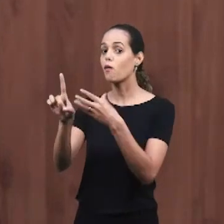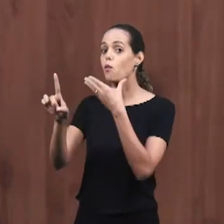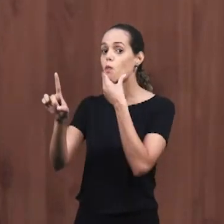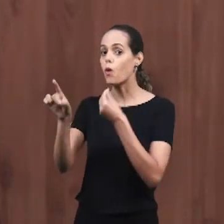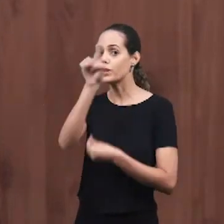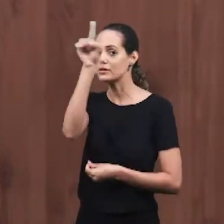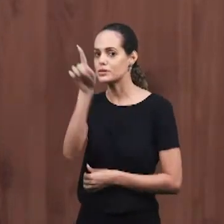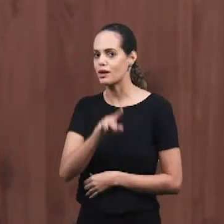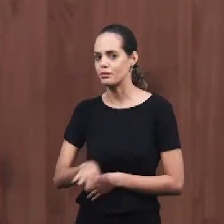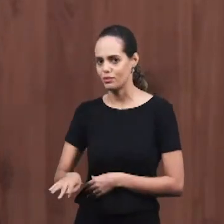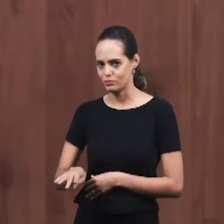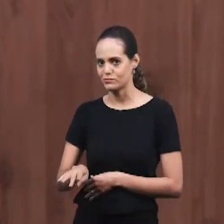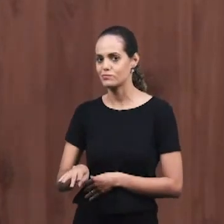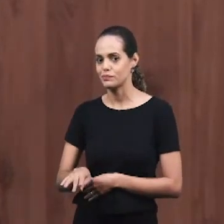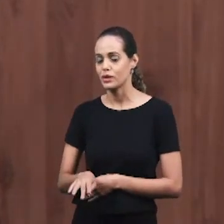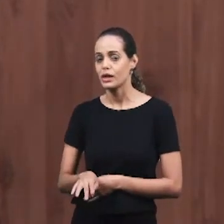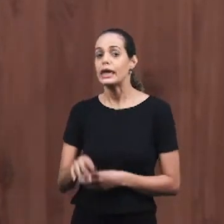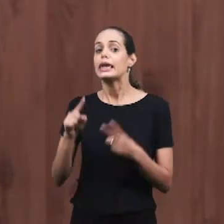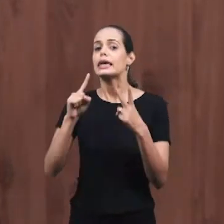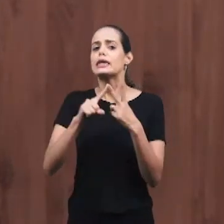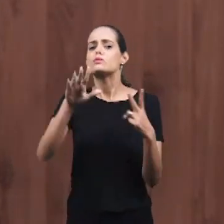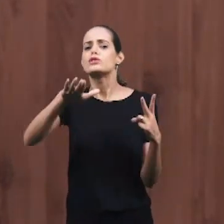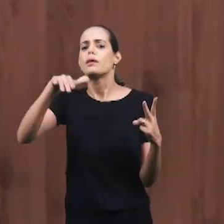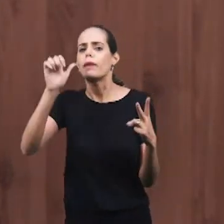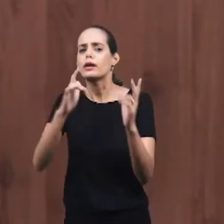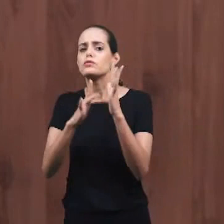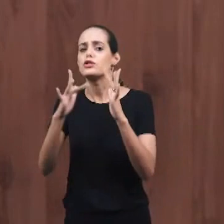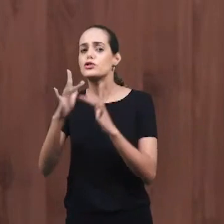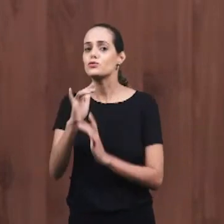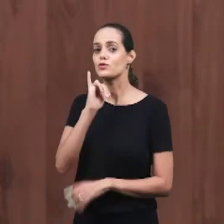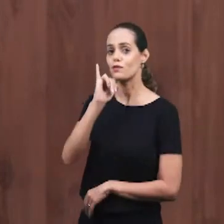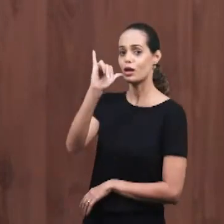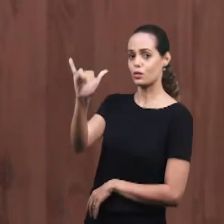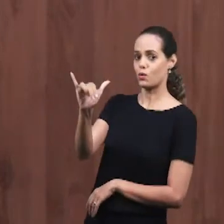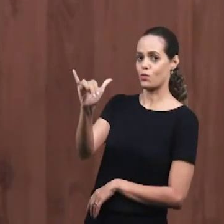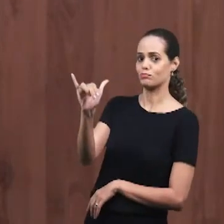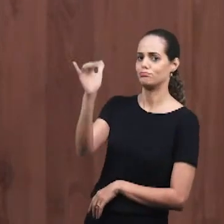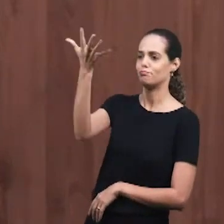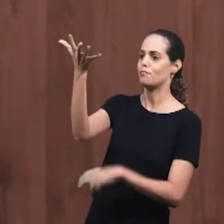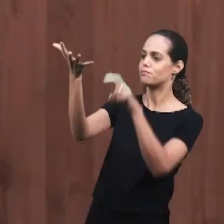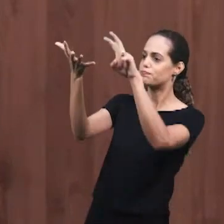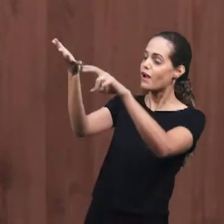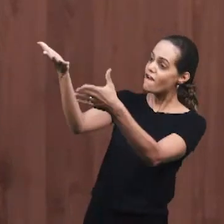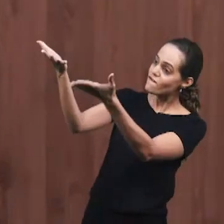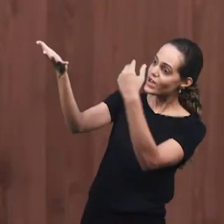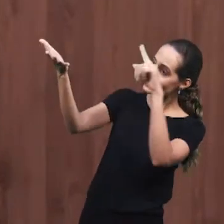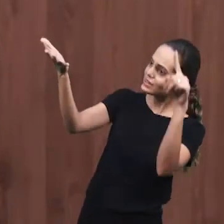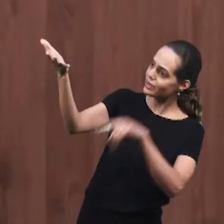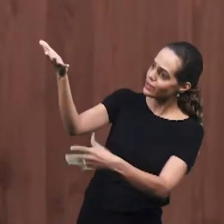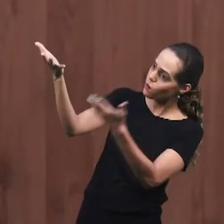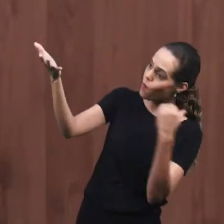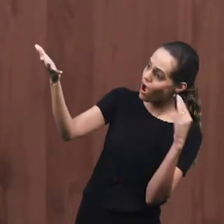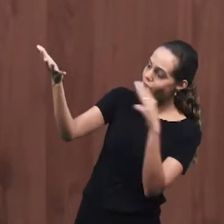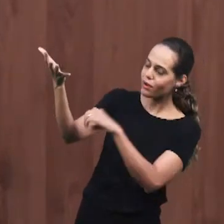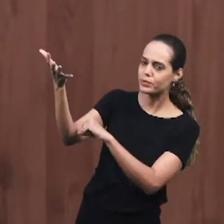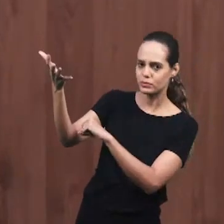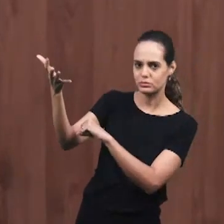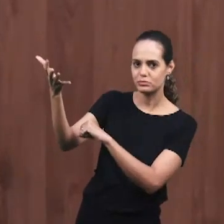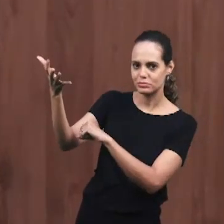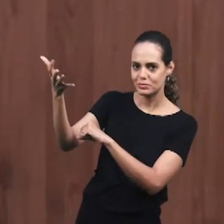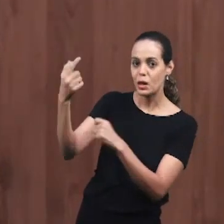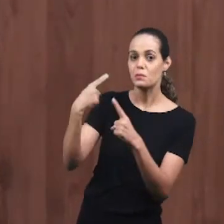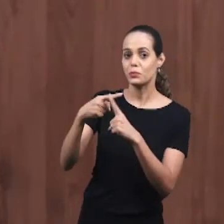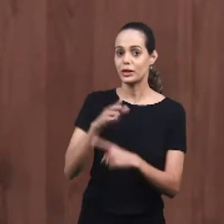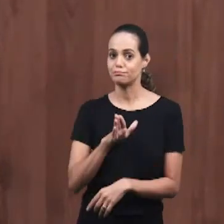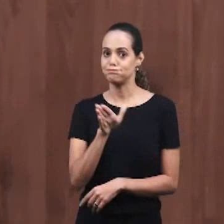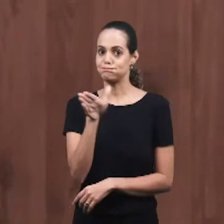com Zaqueu. O chamado, naturalmente, é aquela expressão, quando Jesus disse, desce depressa, ali estava o chamado, e o processo vai se dar